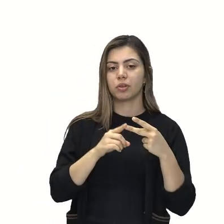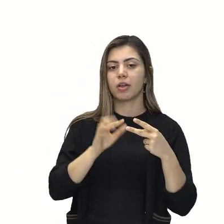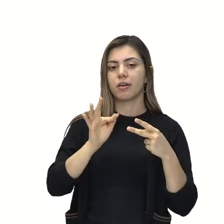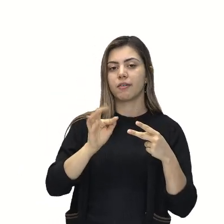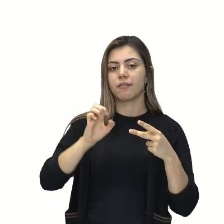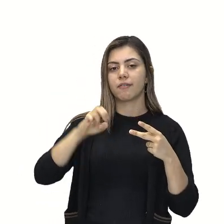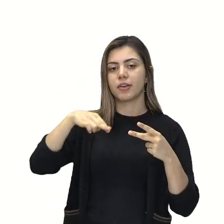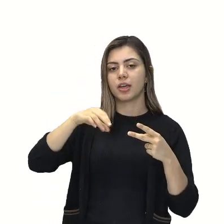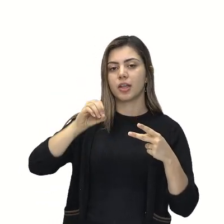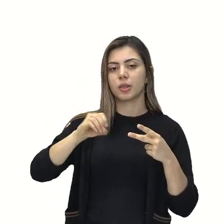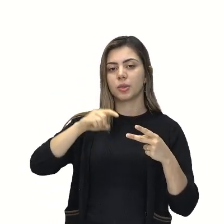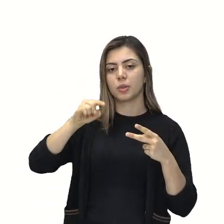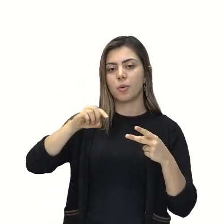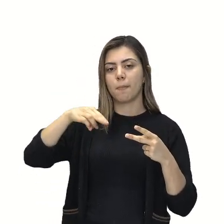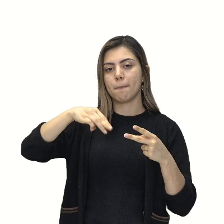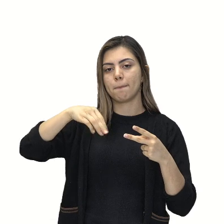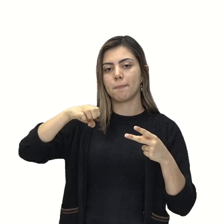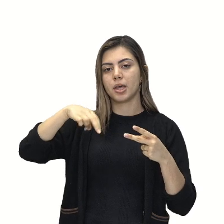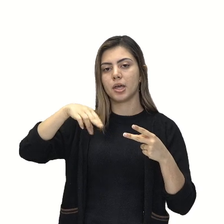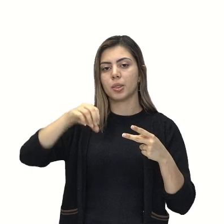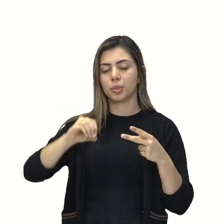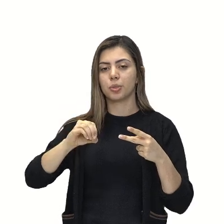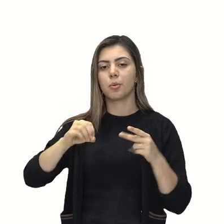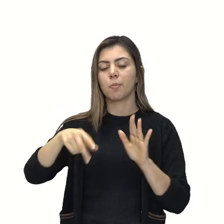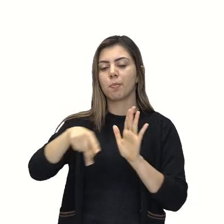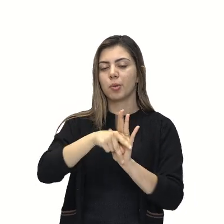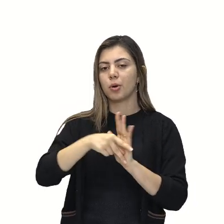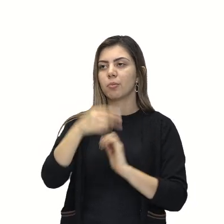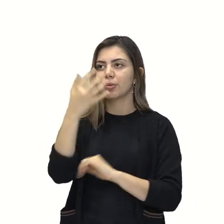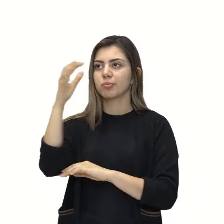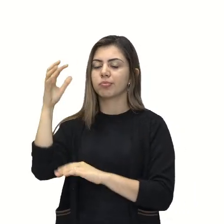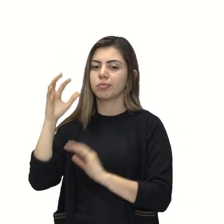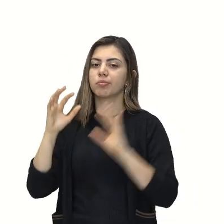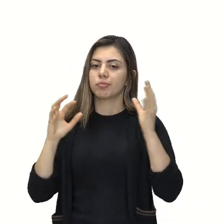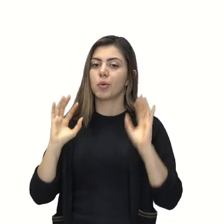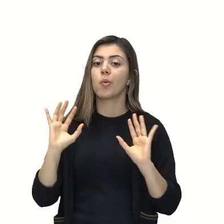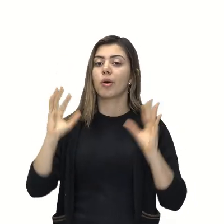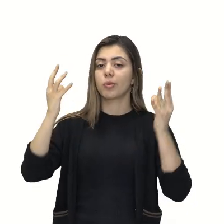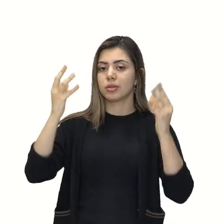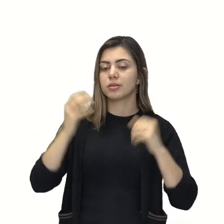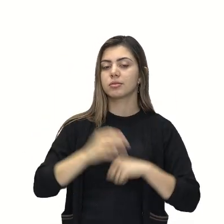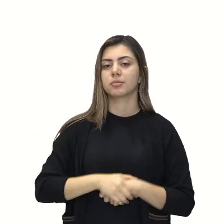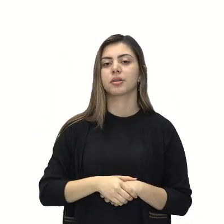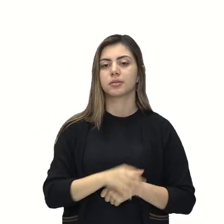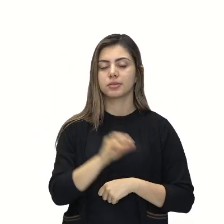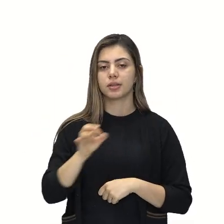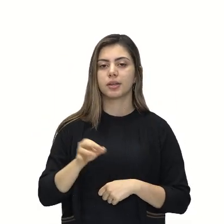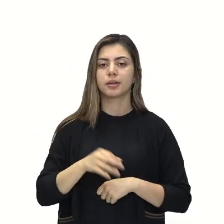fenômeno da natureza, tá? Da